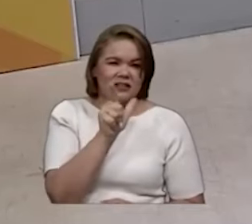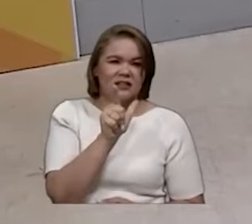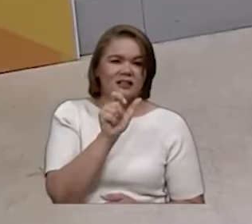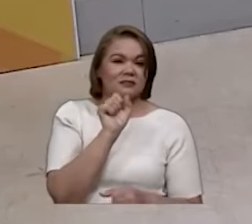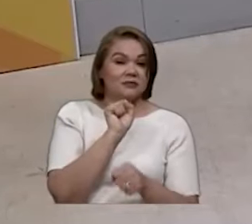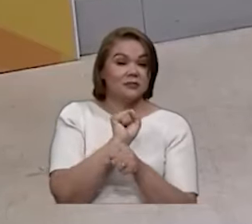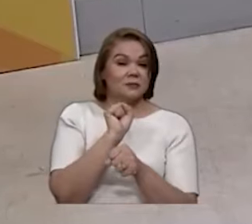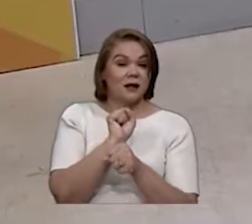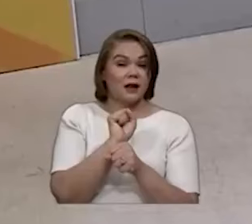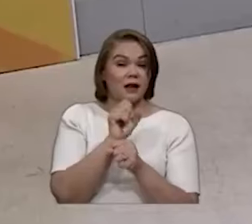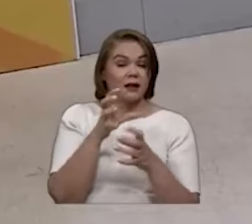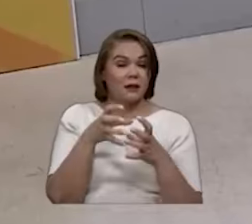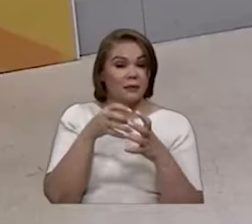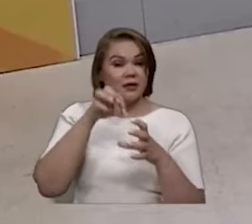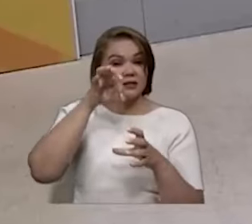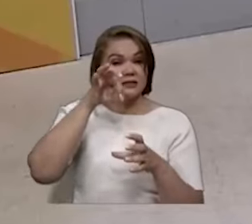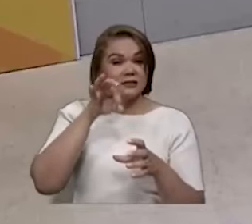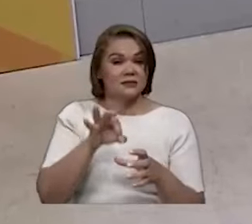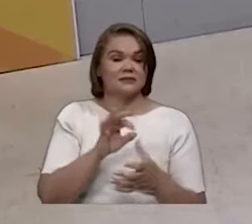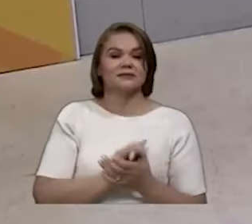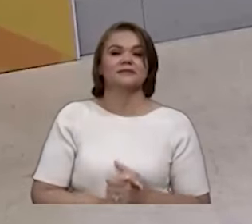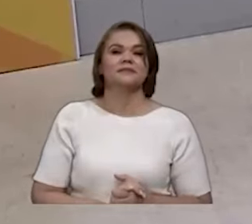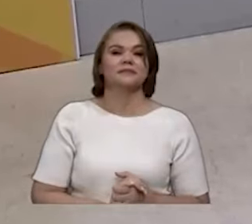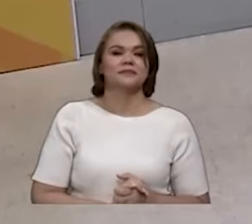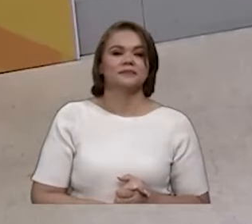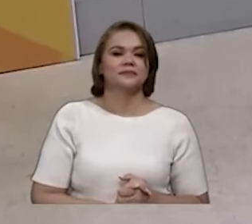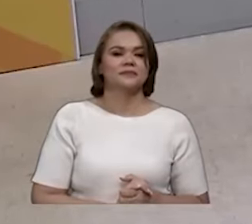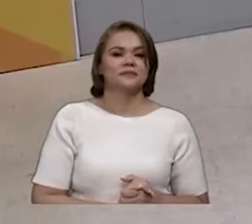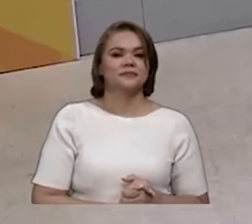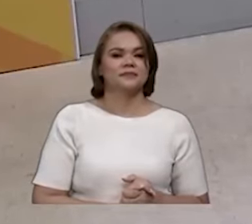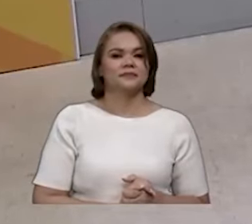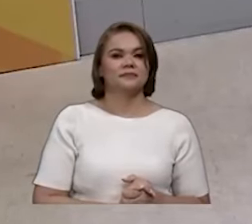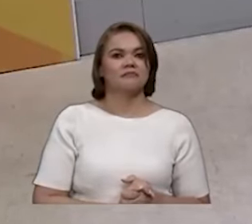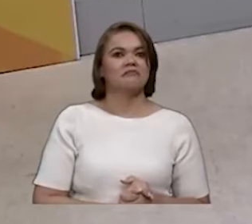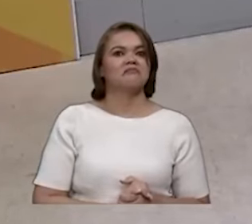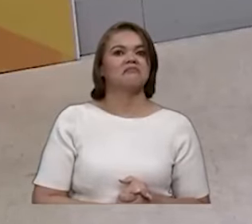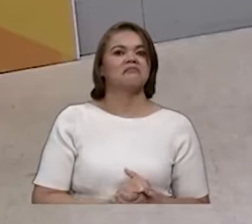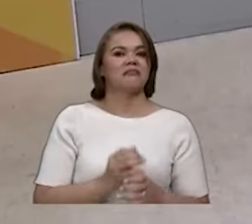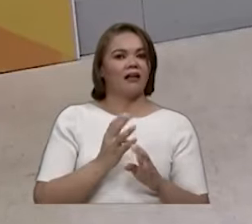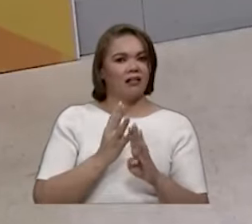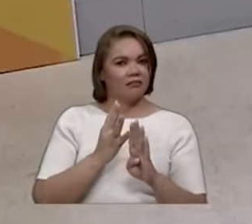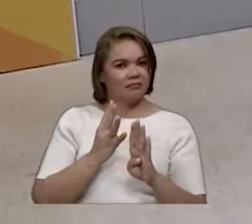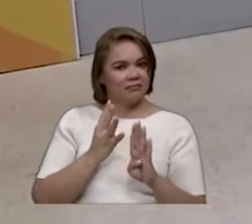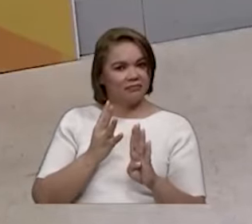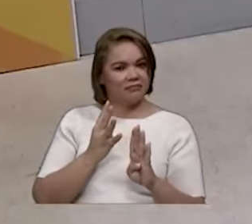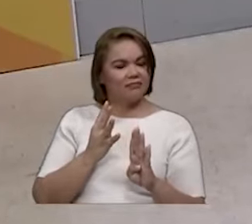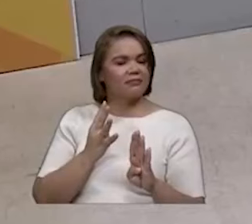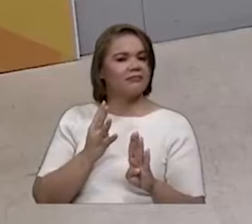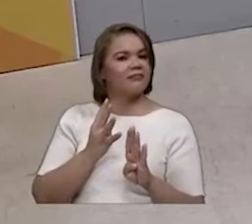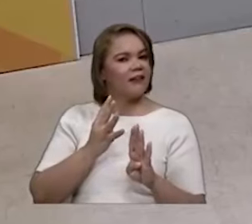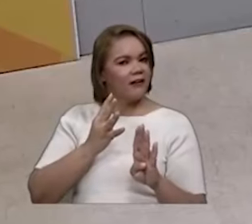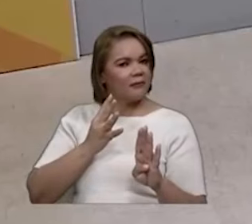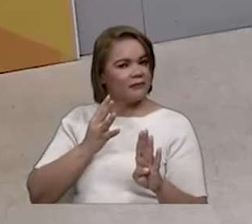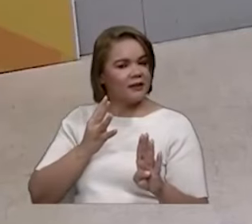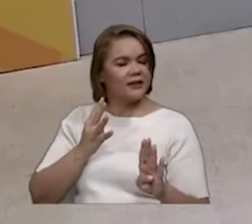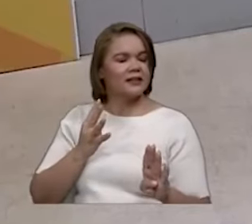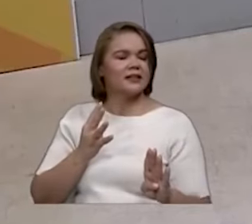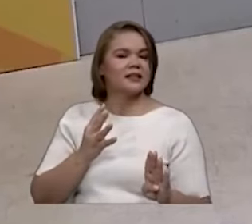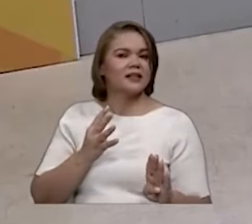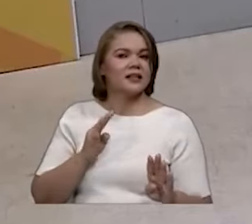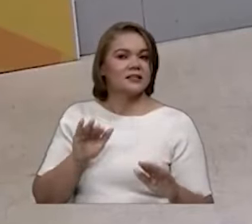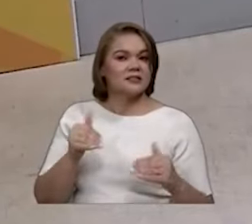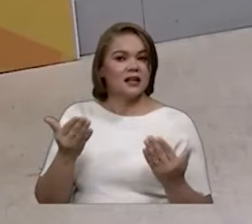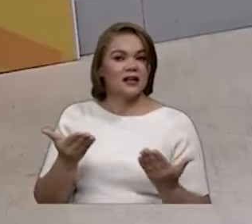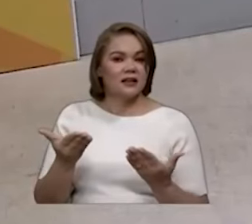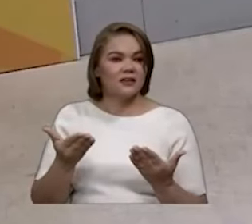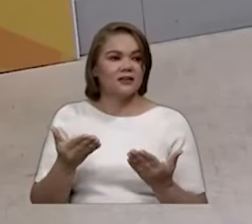que ainda não chegou. Que isso, gente, tá demais essa fila, viu? Só cresce, será que vai aumentar agora